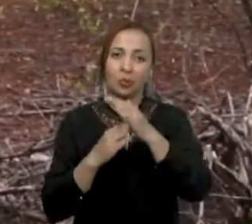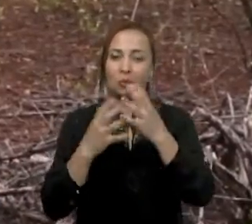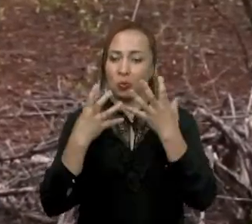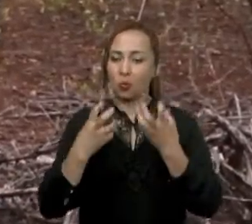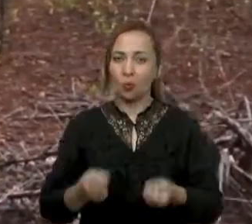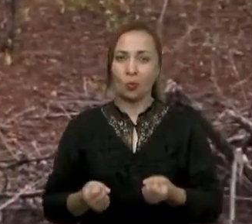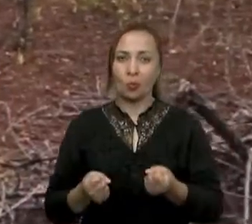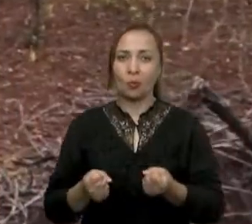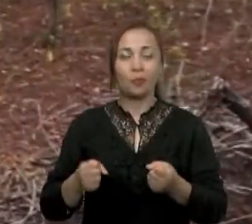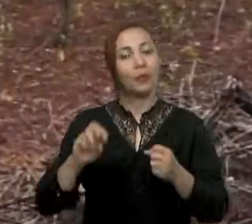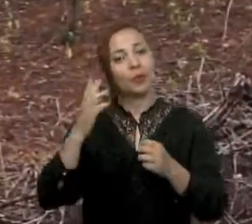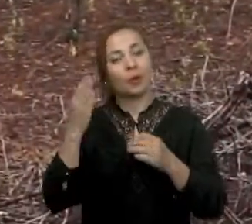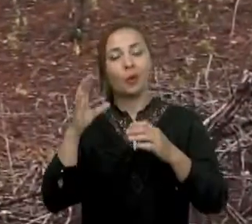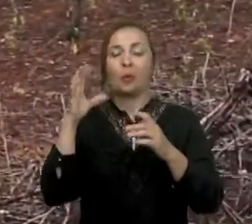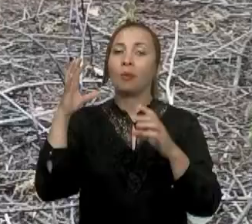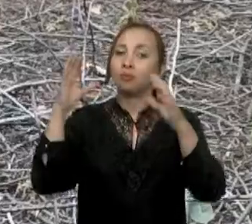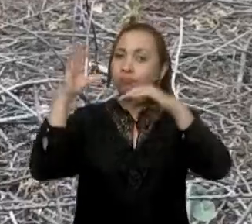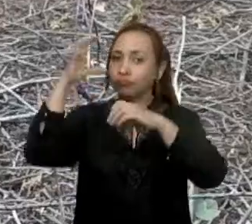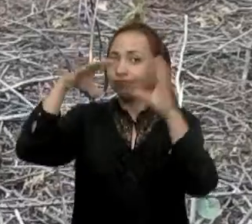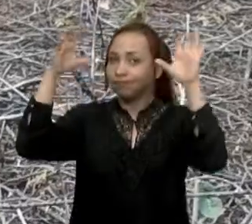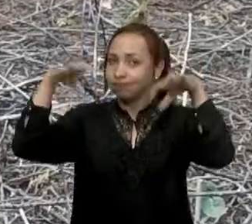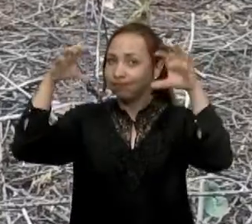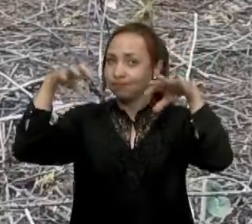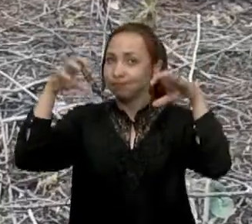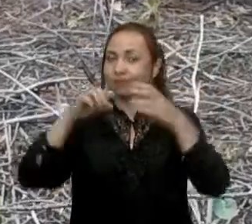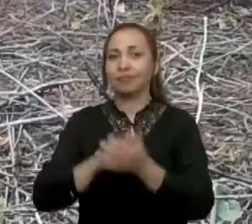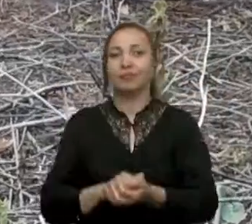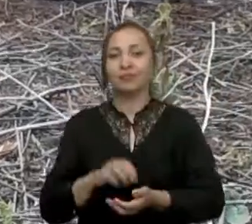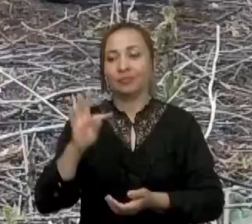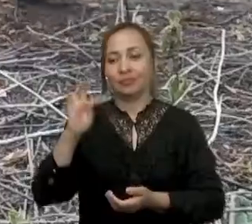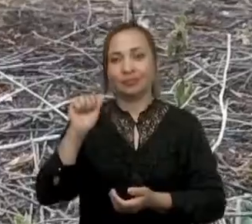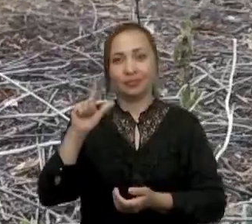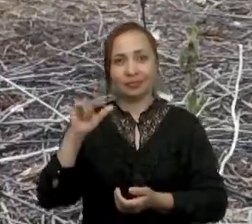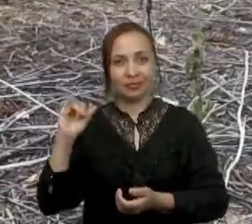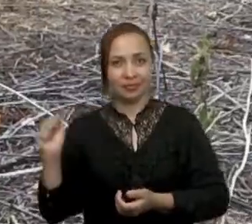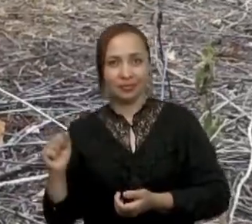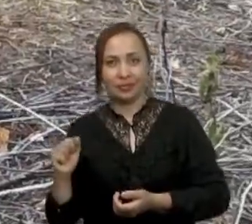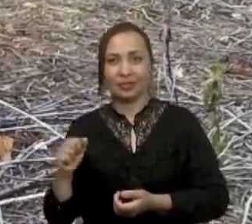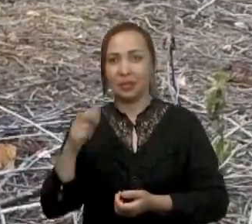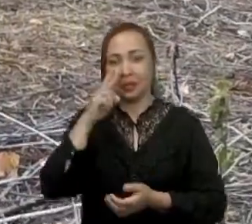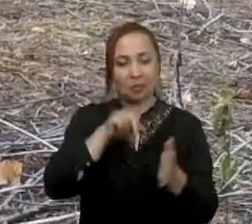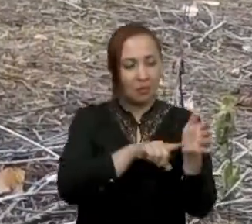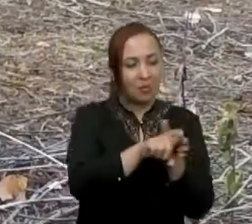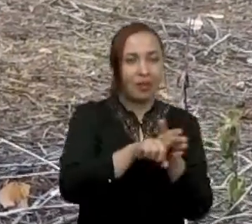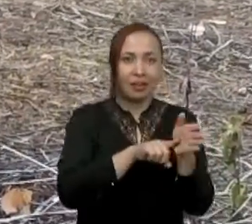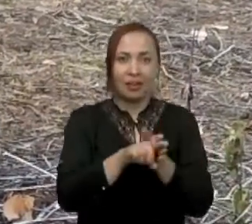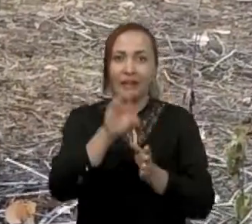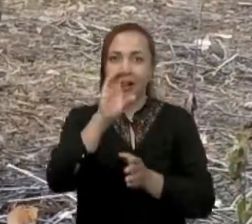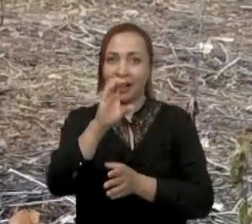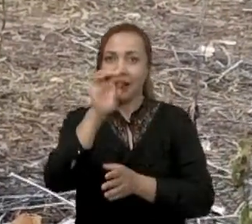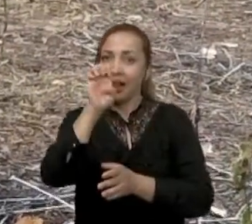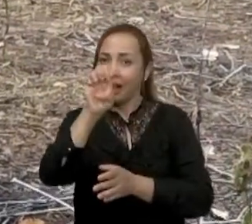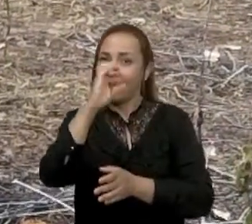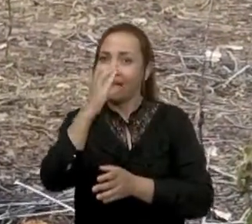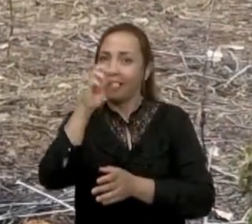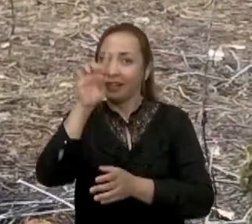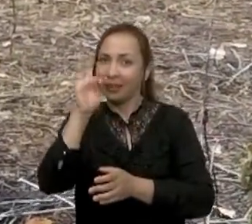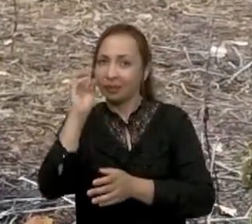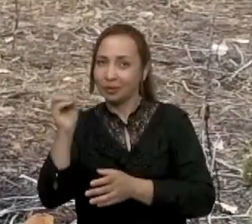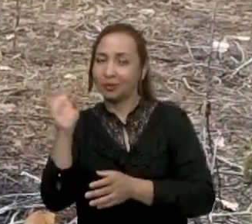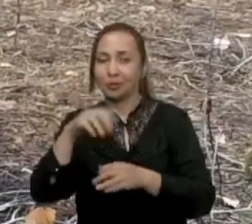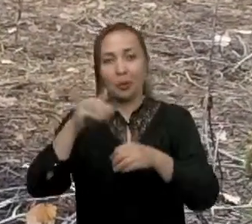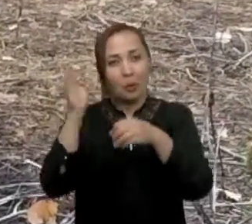seca e outra chuvosa de trazer ele de chuvoso são Talita pesquisa incidência de ectoparasitas principalmente os